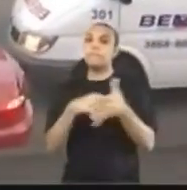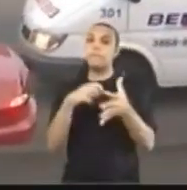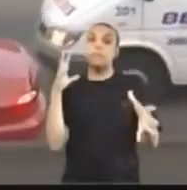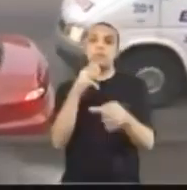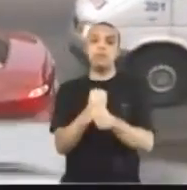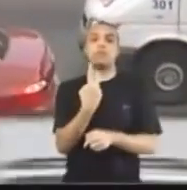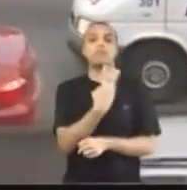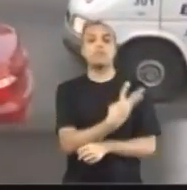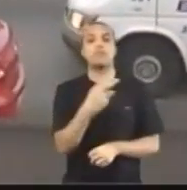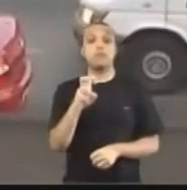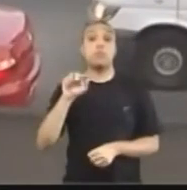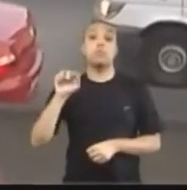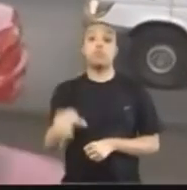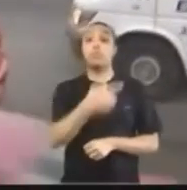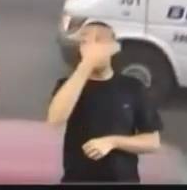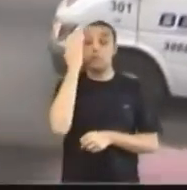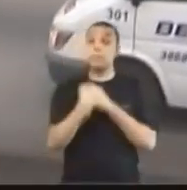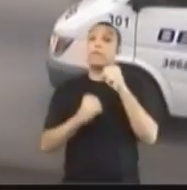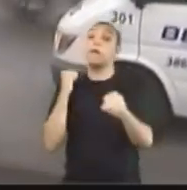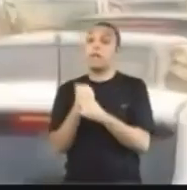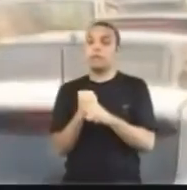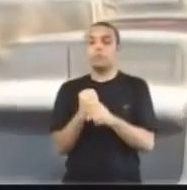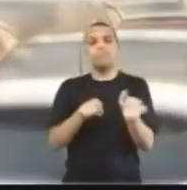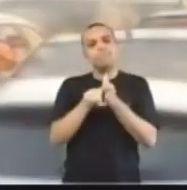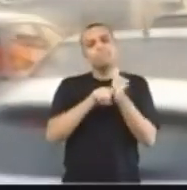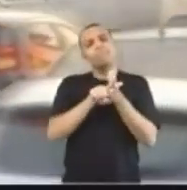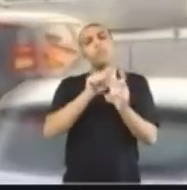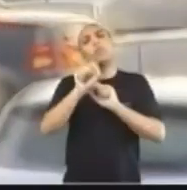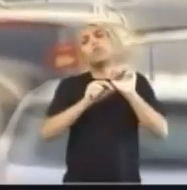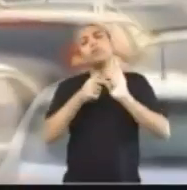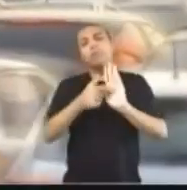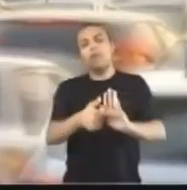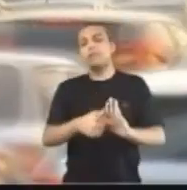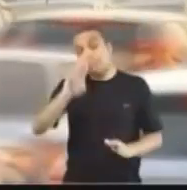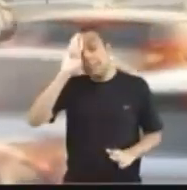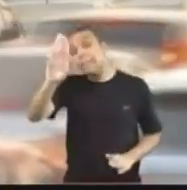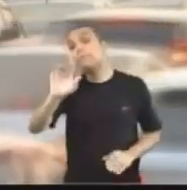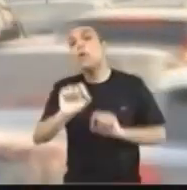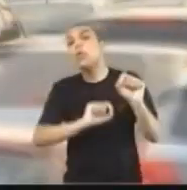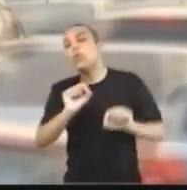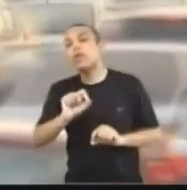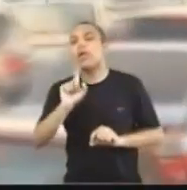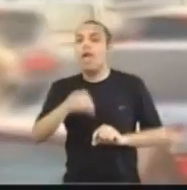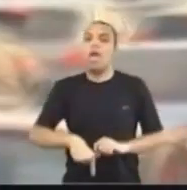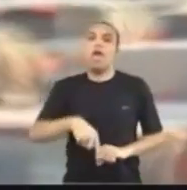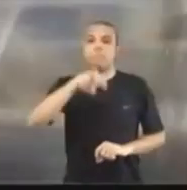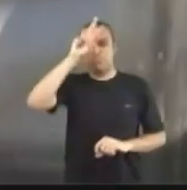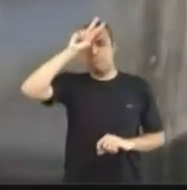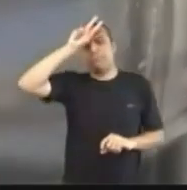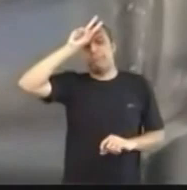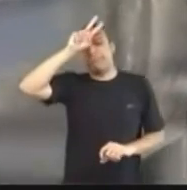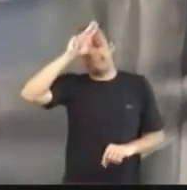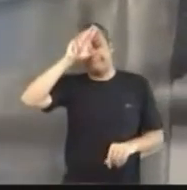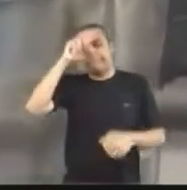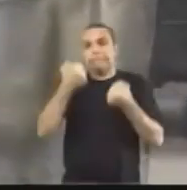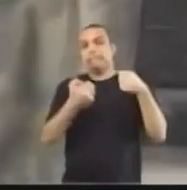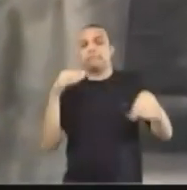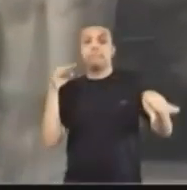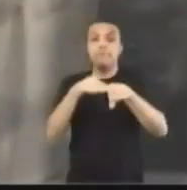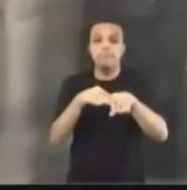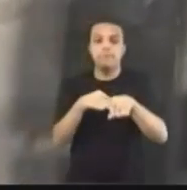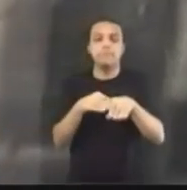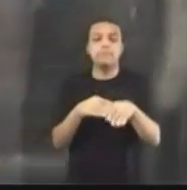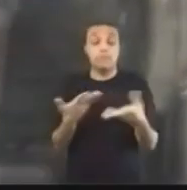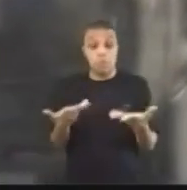pessoas por ano as estatísticas indicam que o álcool está presente em 70% dos casos dentro